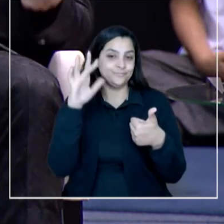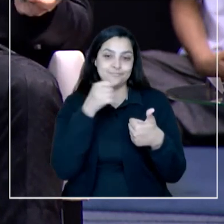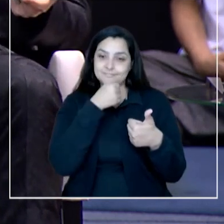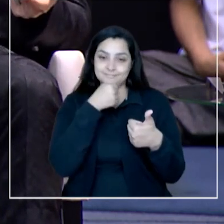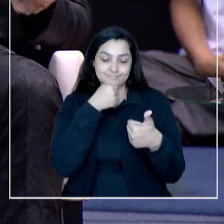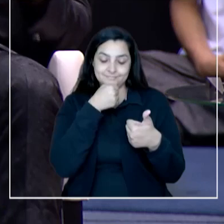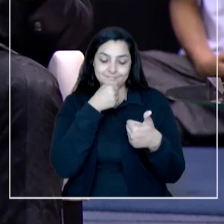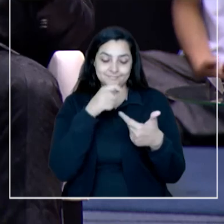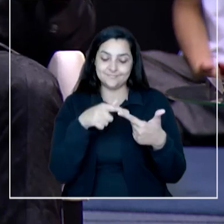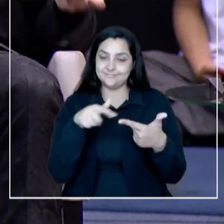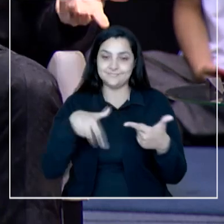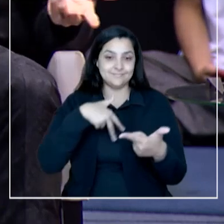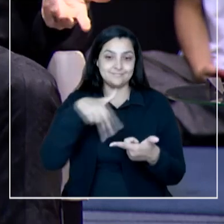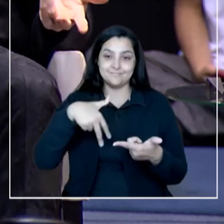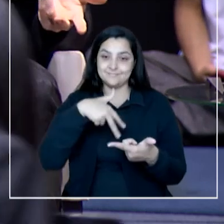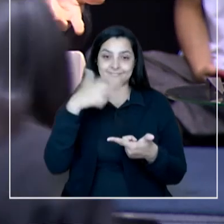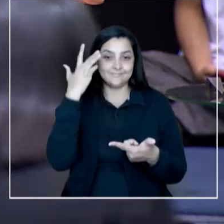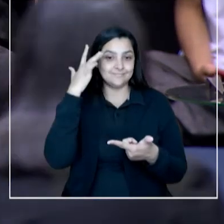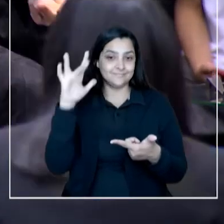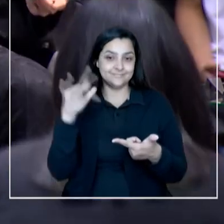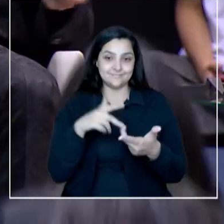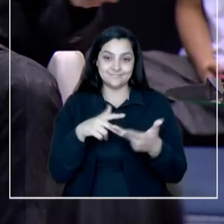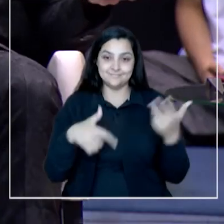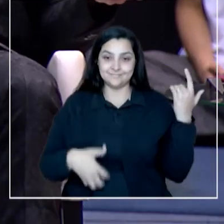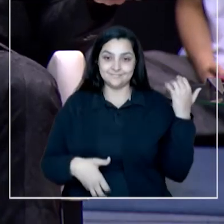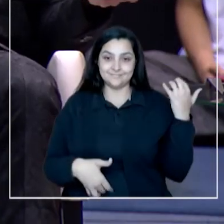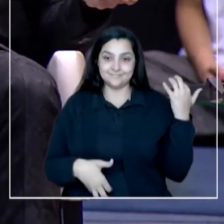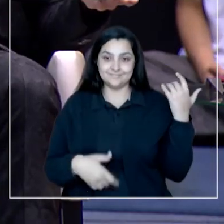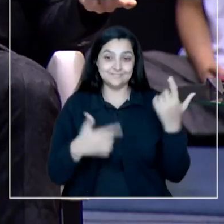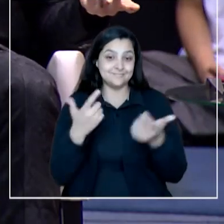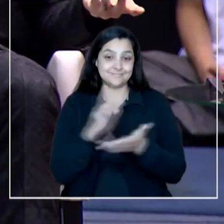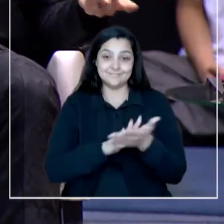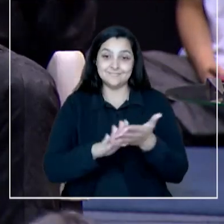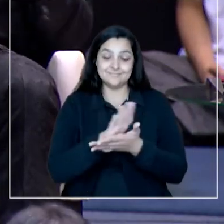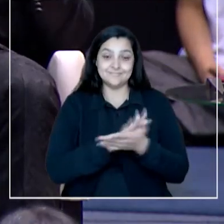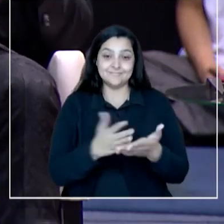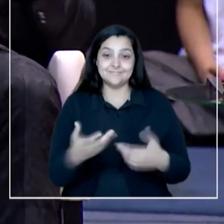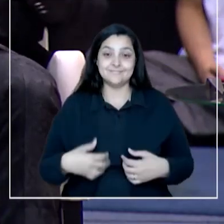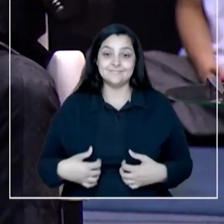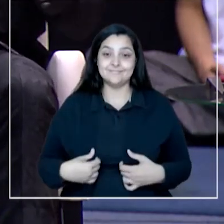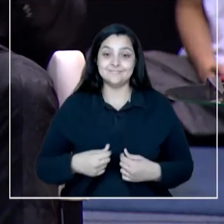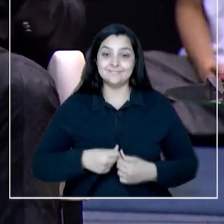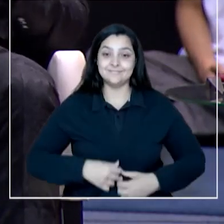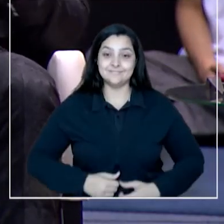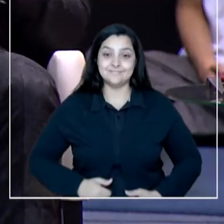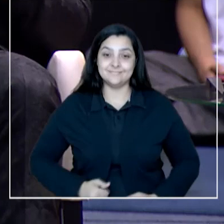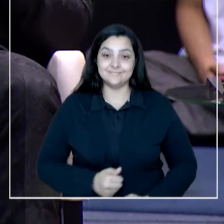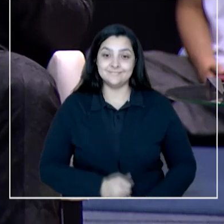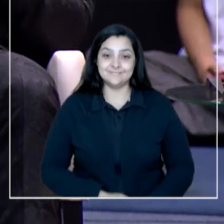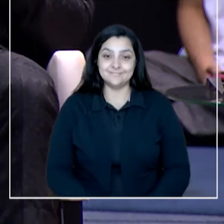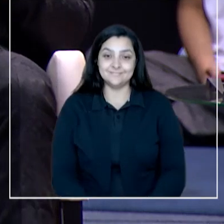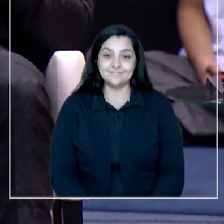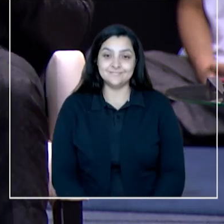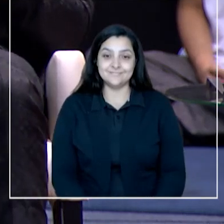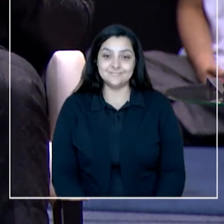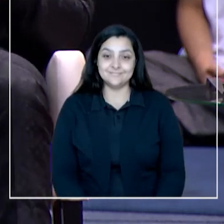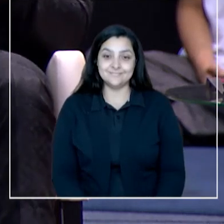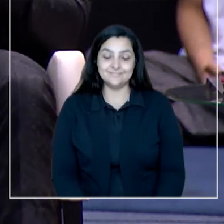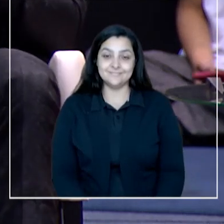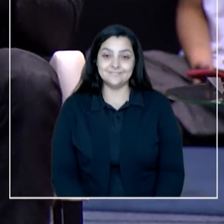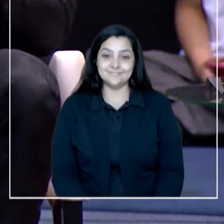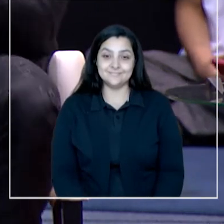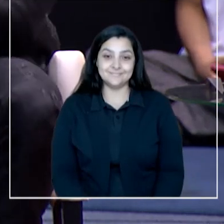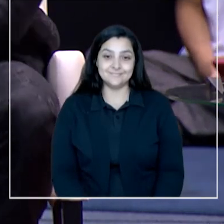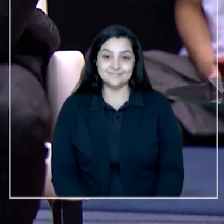sei dançar, eu não tenho banda, entendeu? Então, o que me resta, entendeu? E aí eu não sei como é que as pessoas